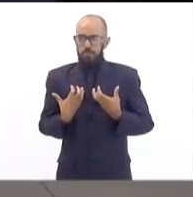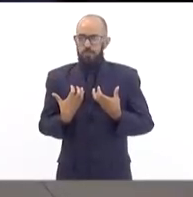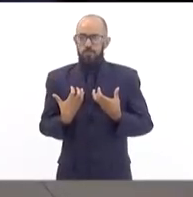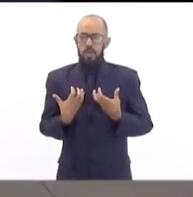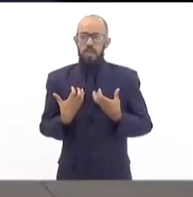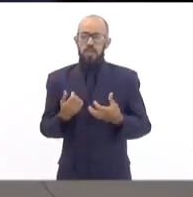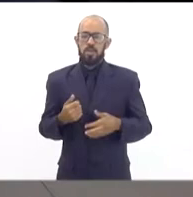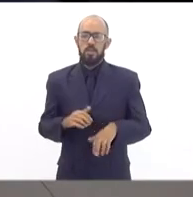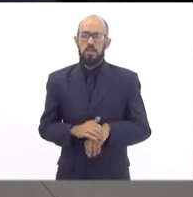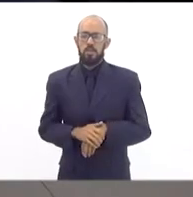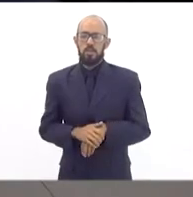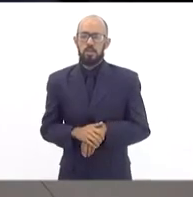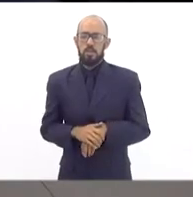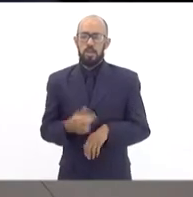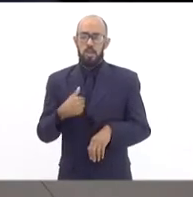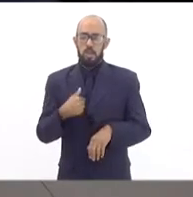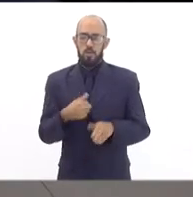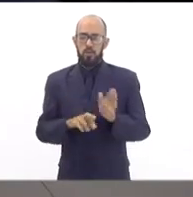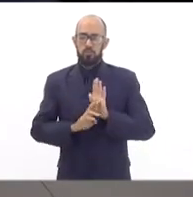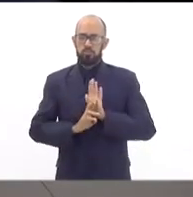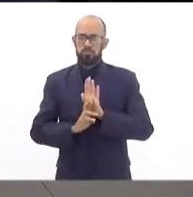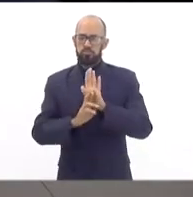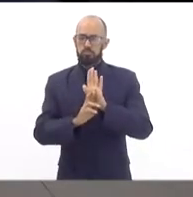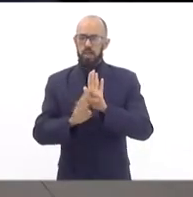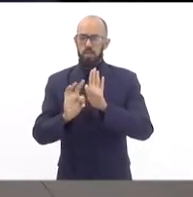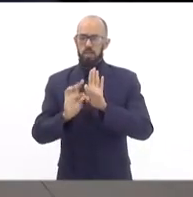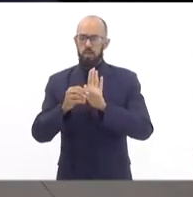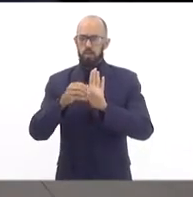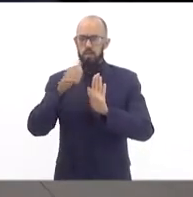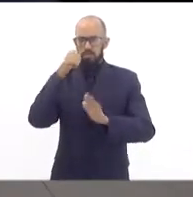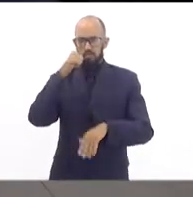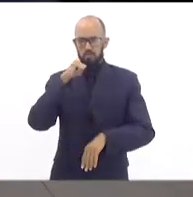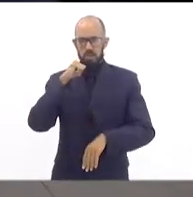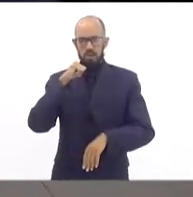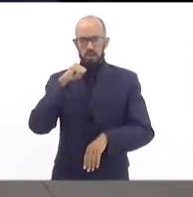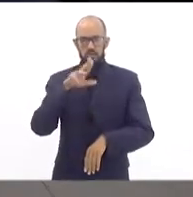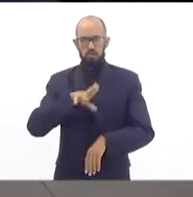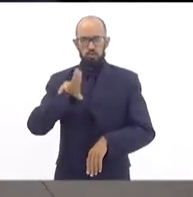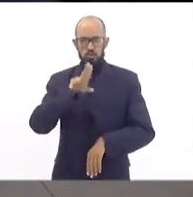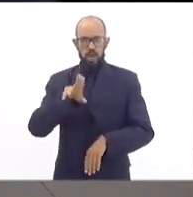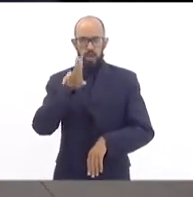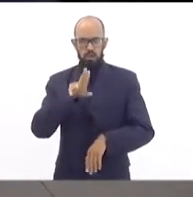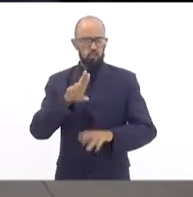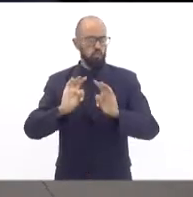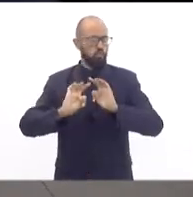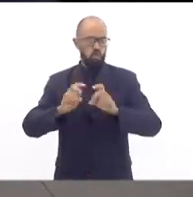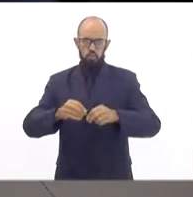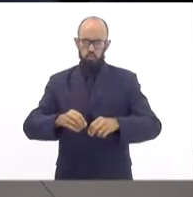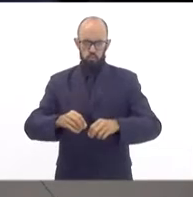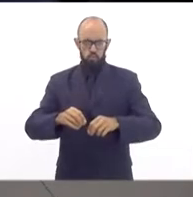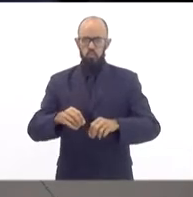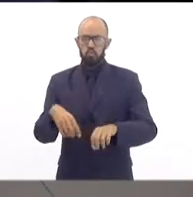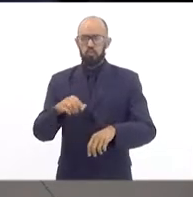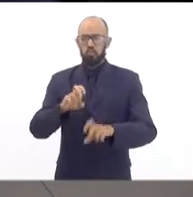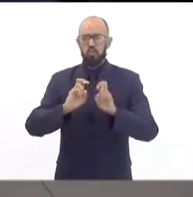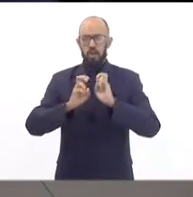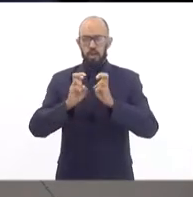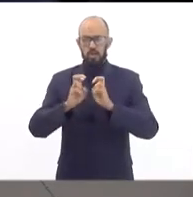né, representar a todas as mulheres e usuários, tá, do trem,